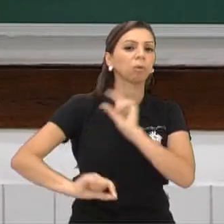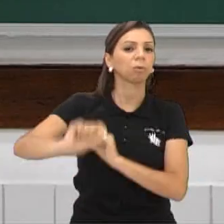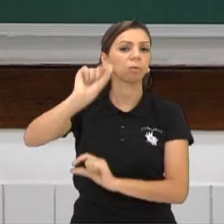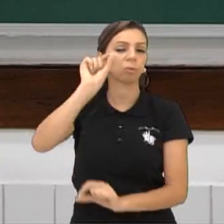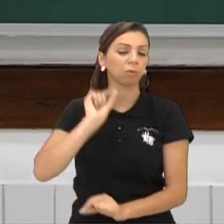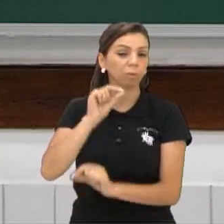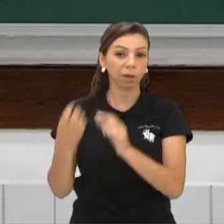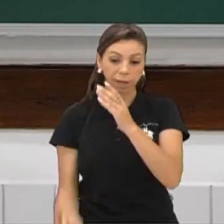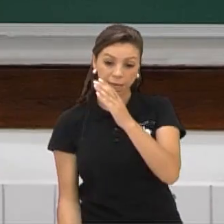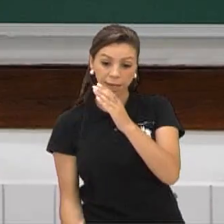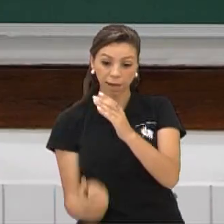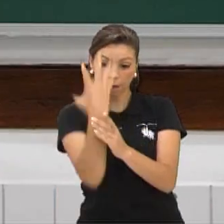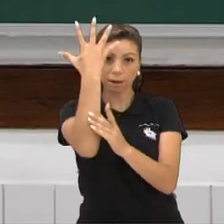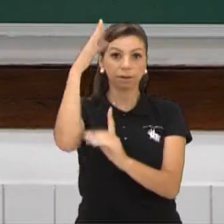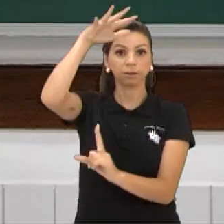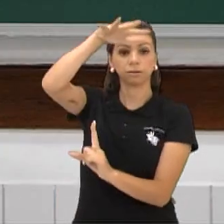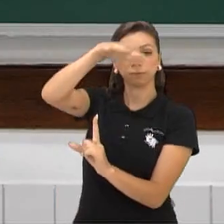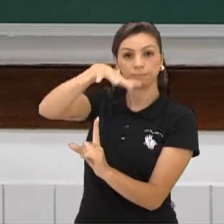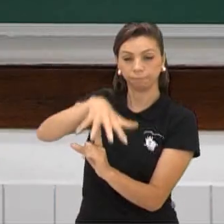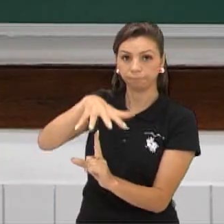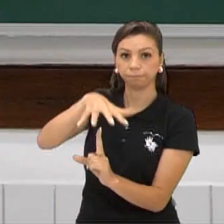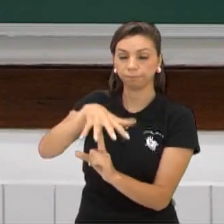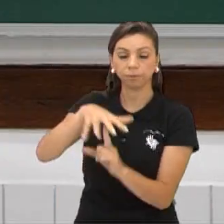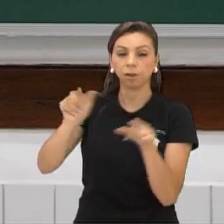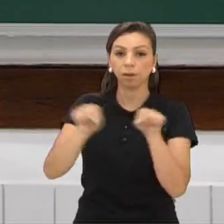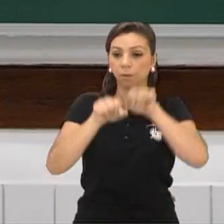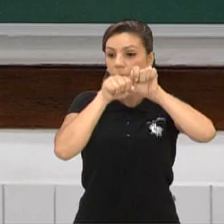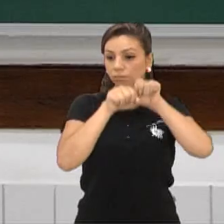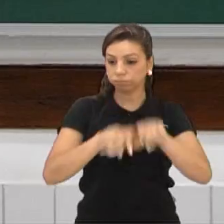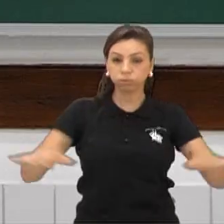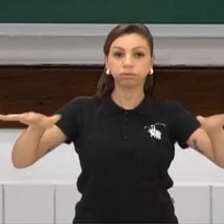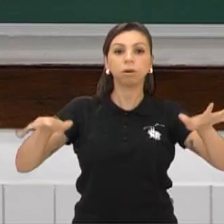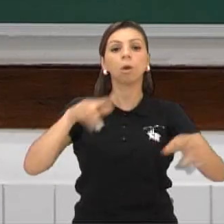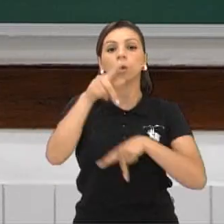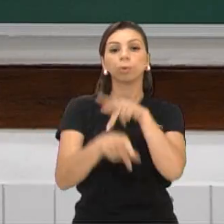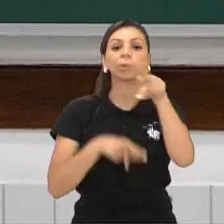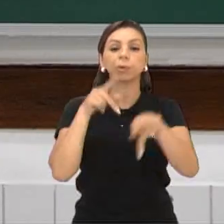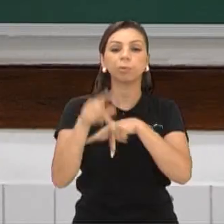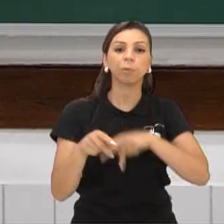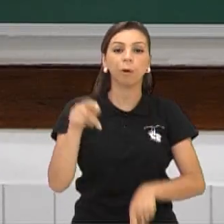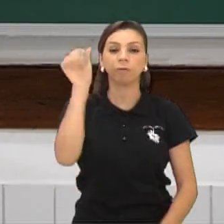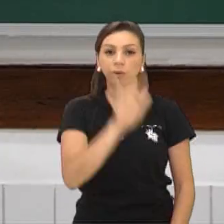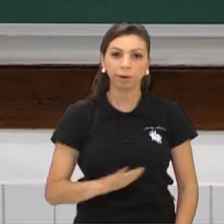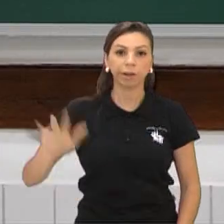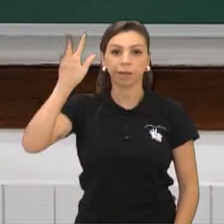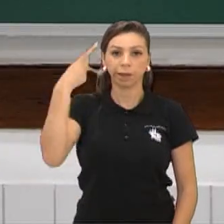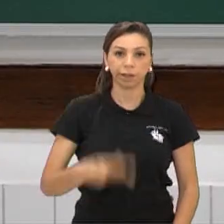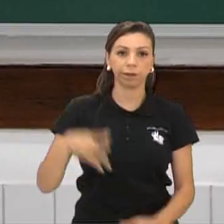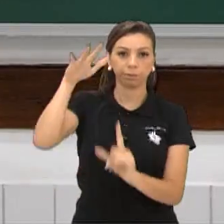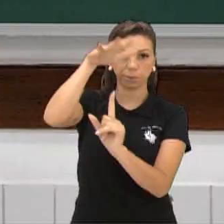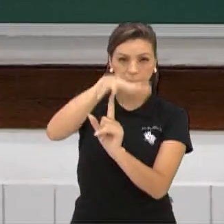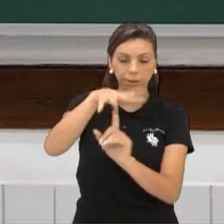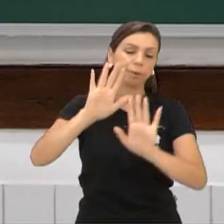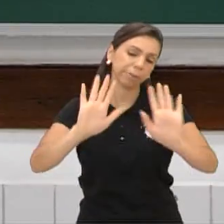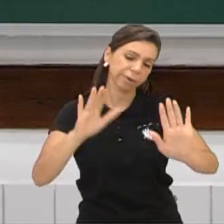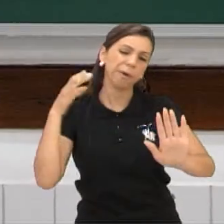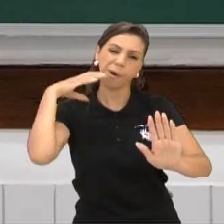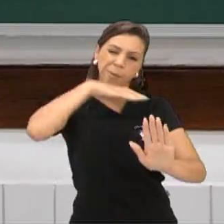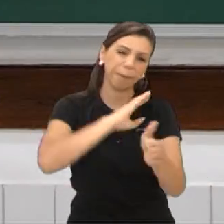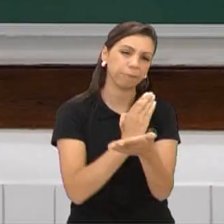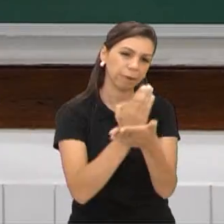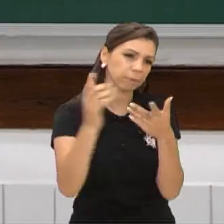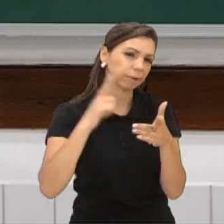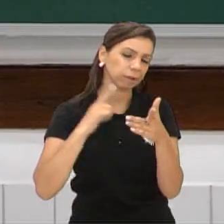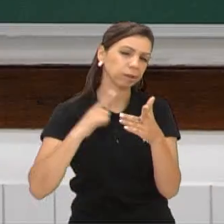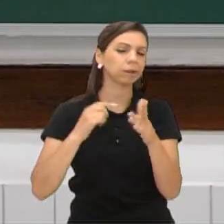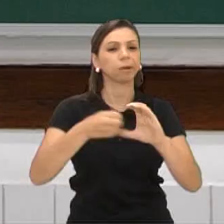à formação e à solidificação e à distribuição da população no território paranaense. Claro que para começar isso, nós vamos